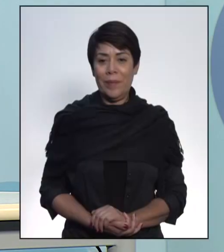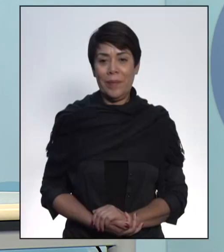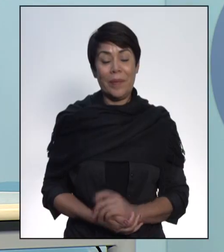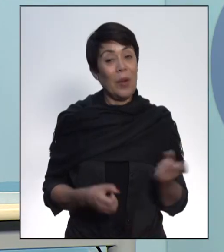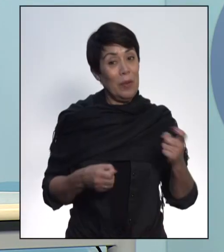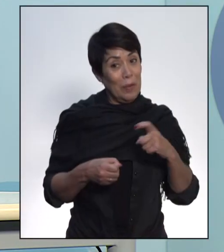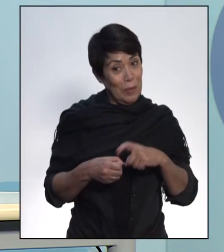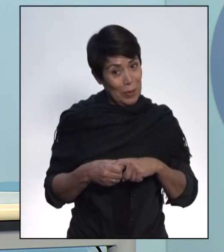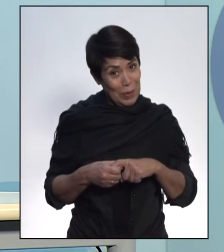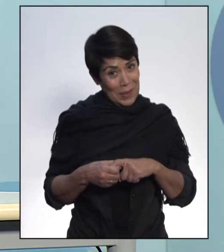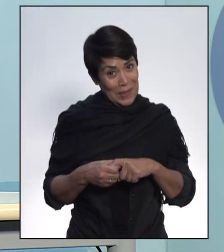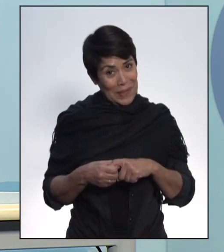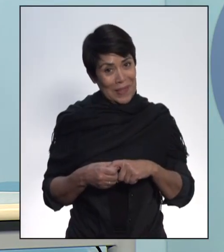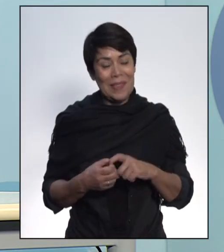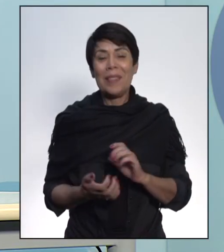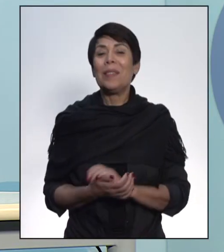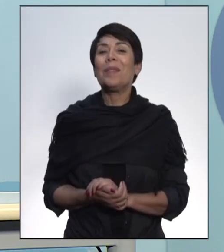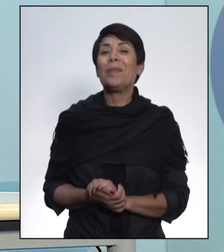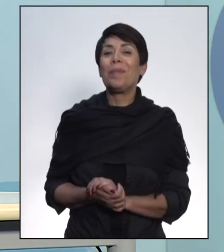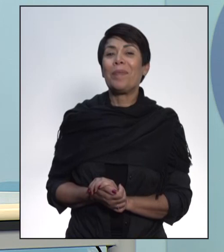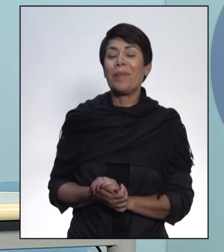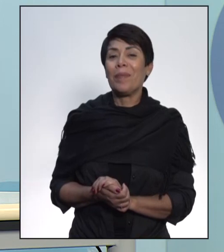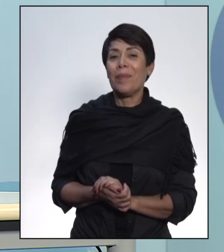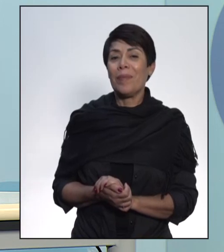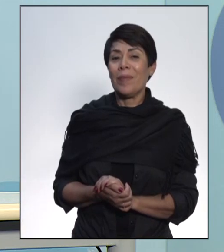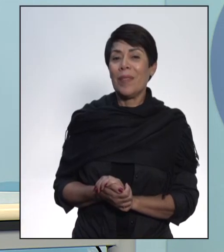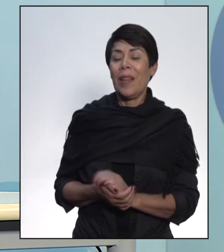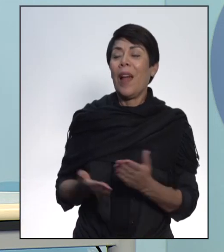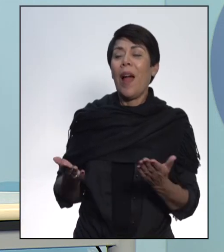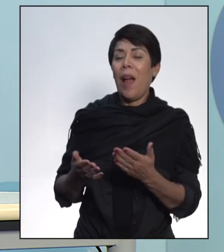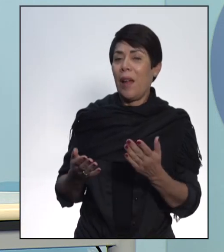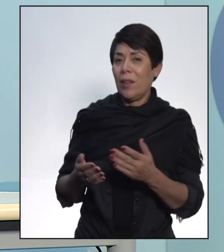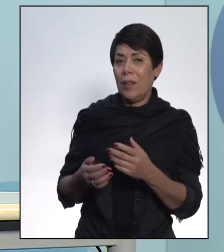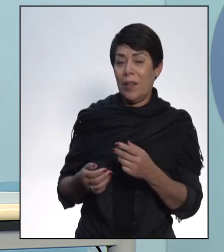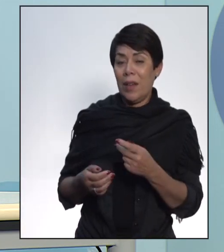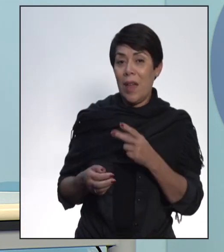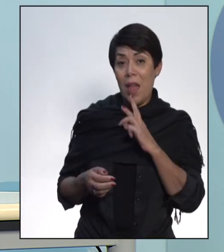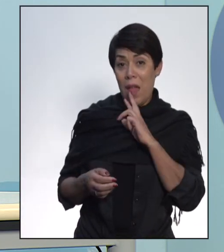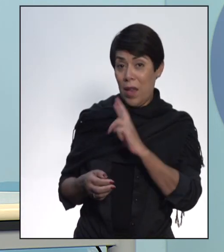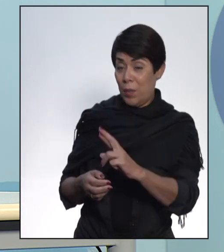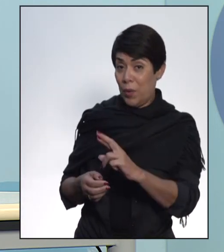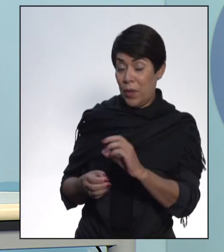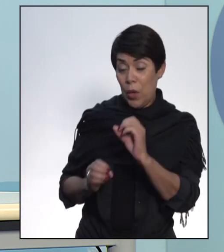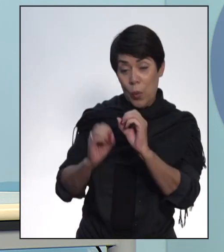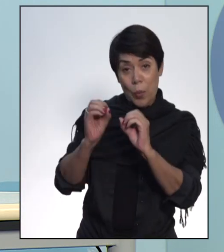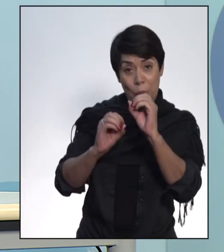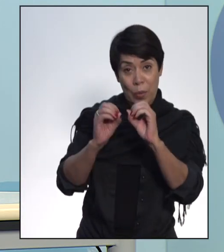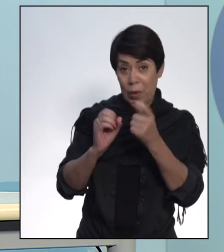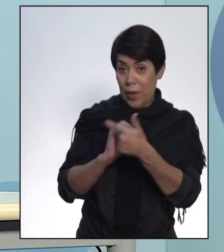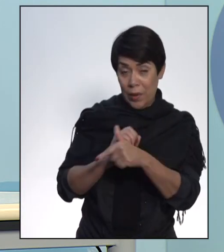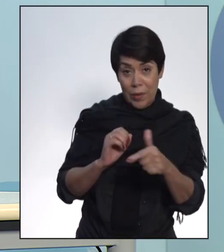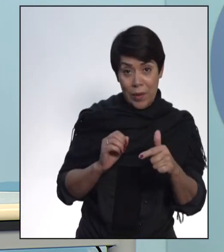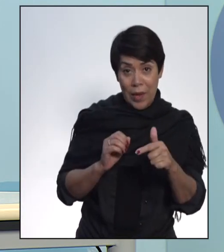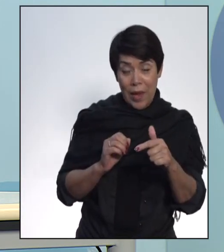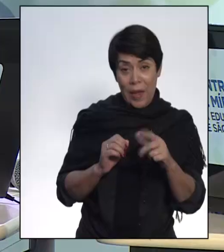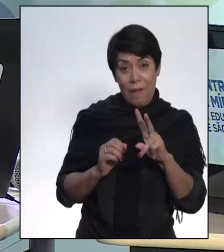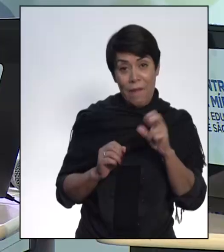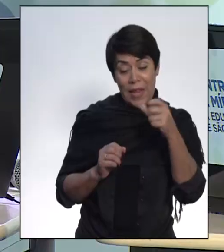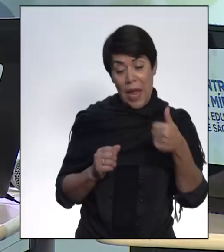Retomando aqui, professora, aqueles foram unânimes, falaram que não houve mais bolha após o adicionamento do